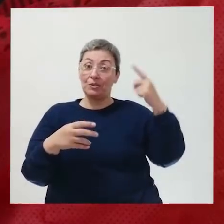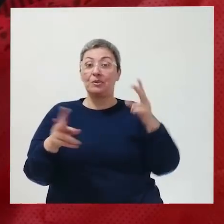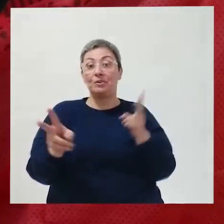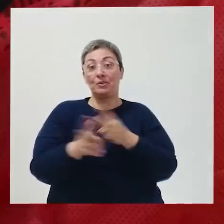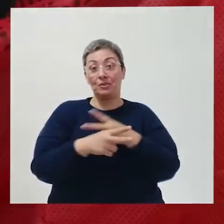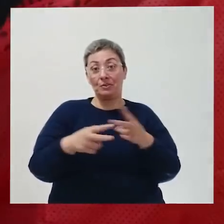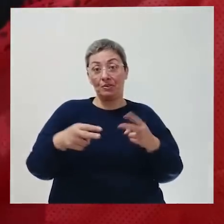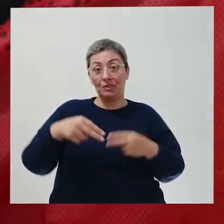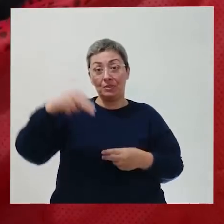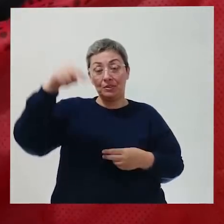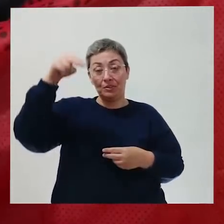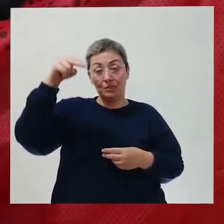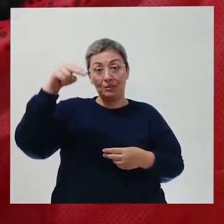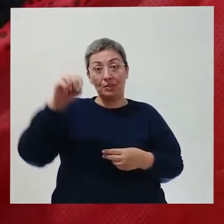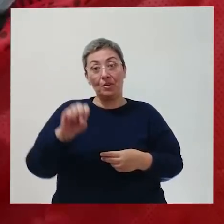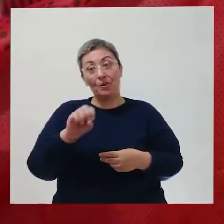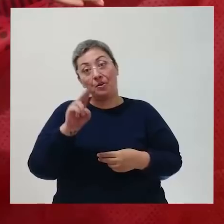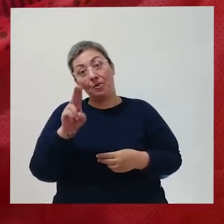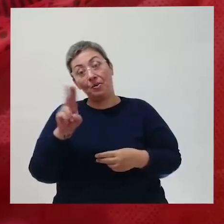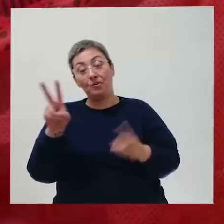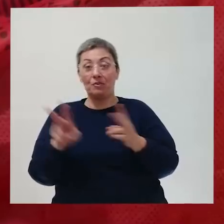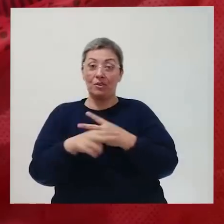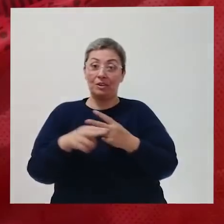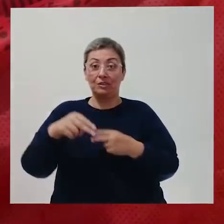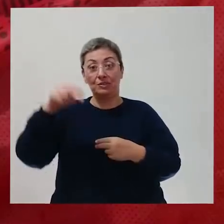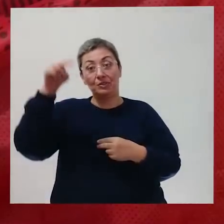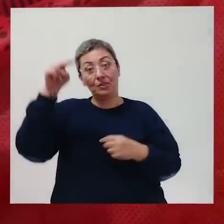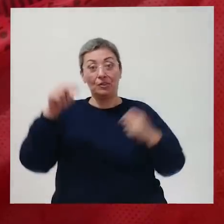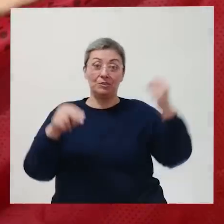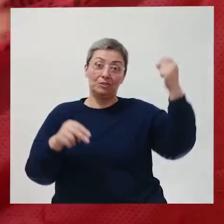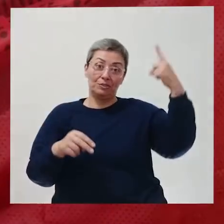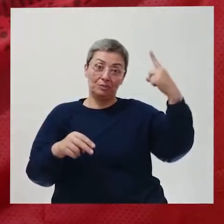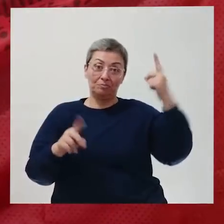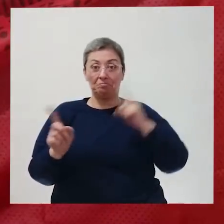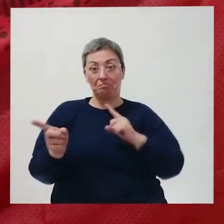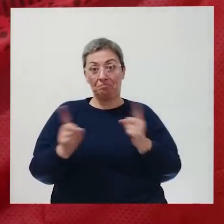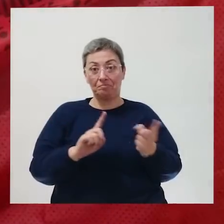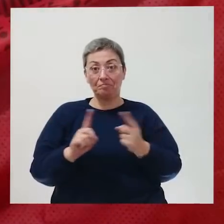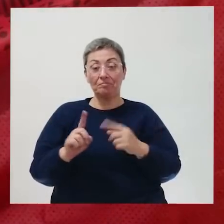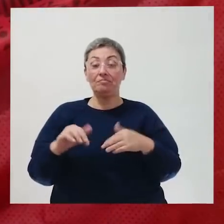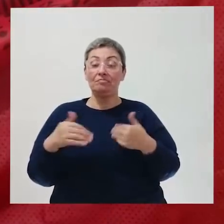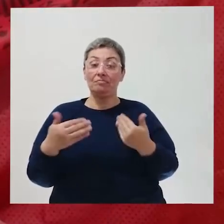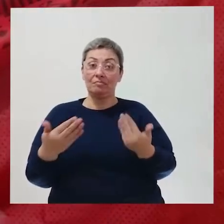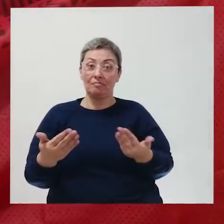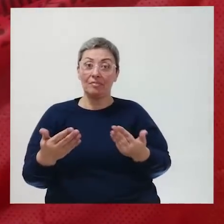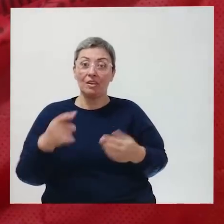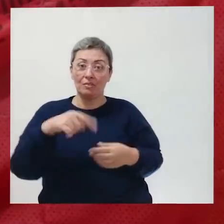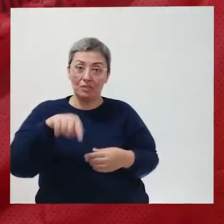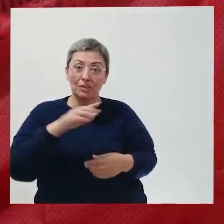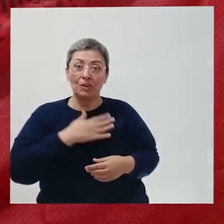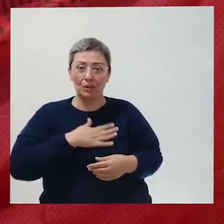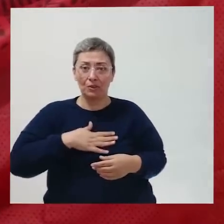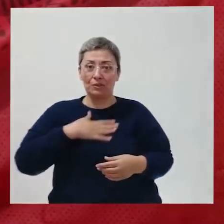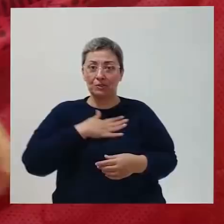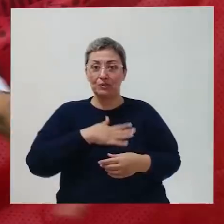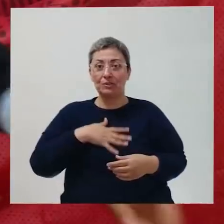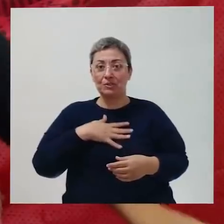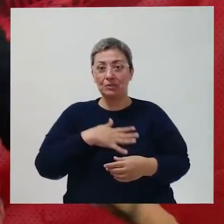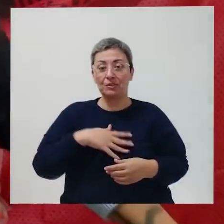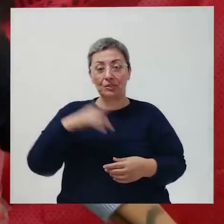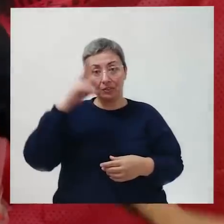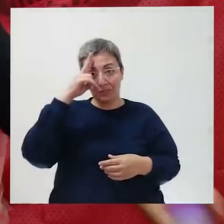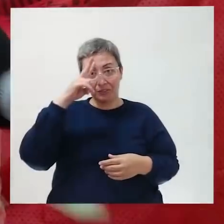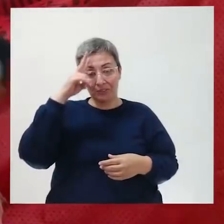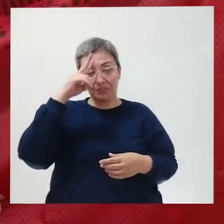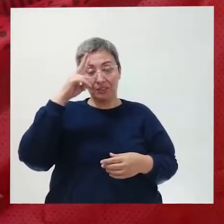vento do norte, ou o vento do norte e o sol. Então, você gostou desta